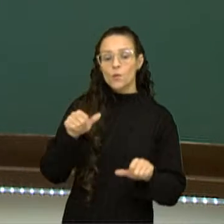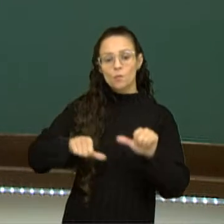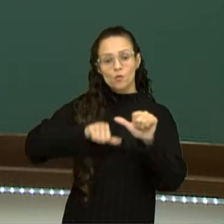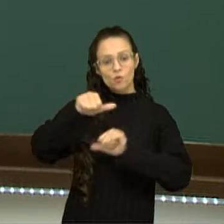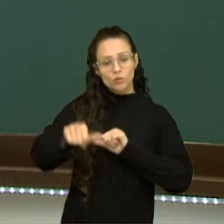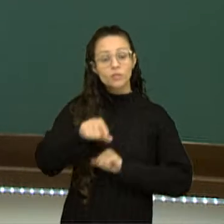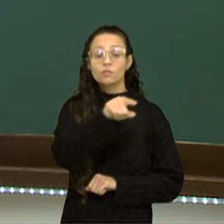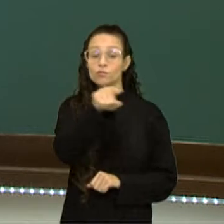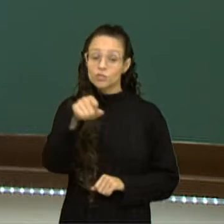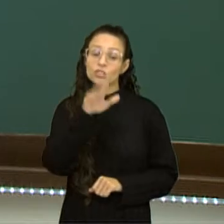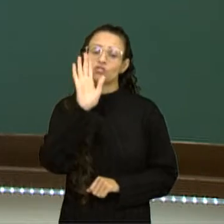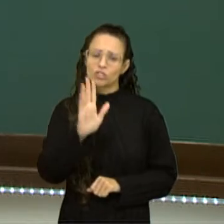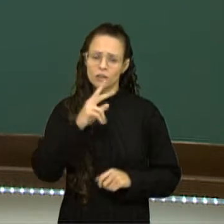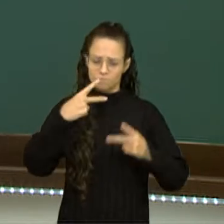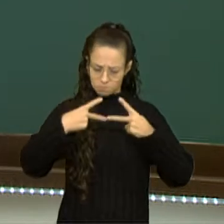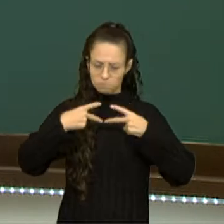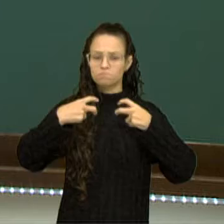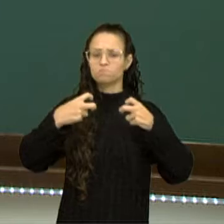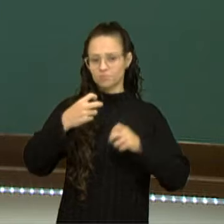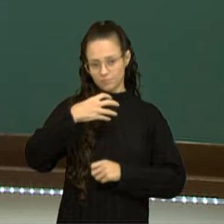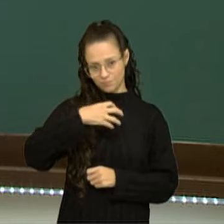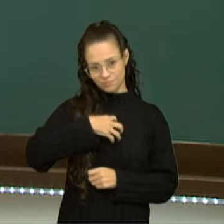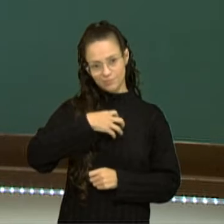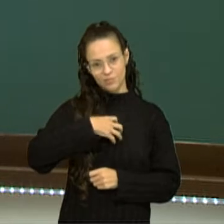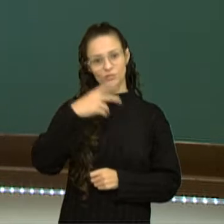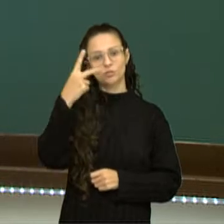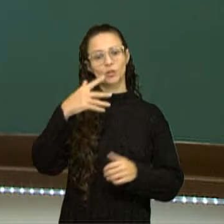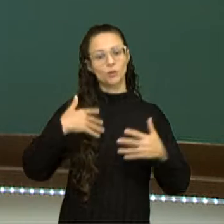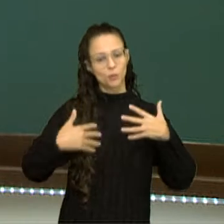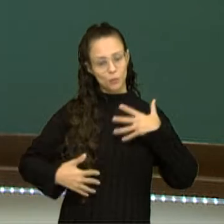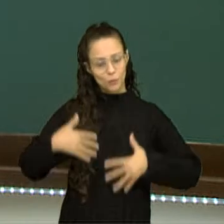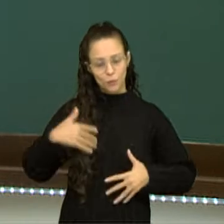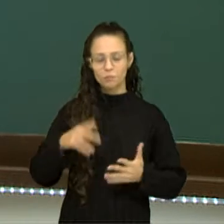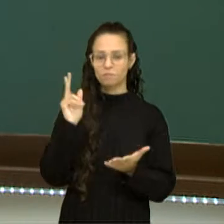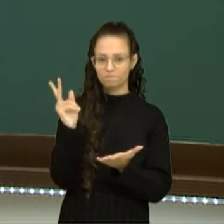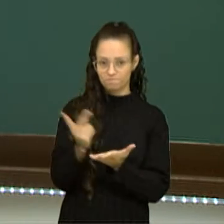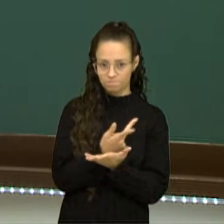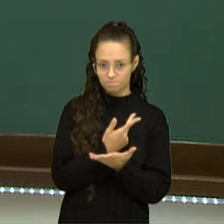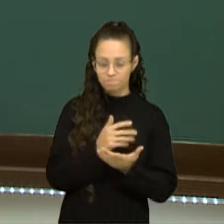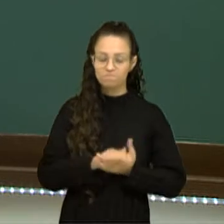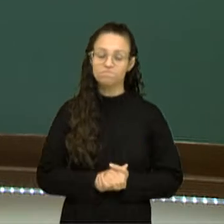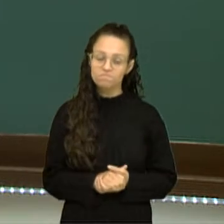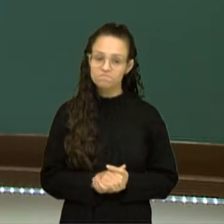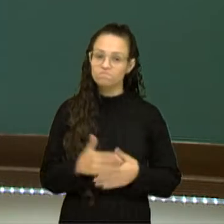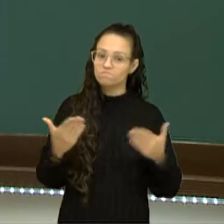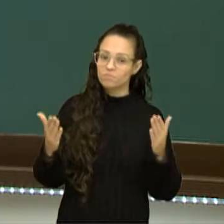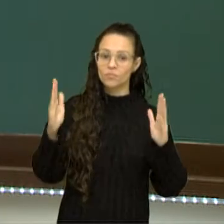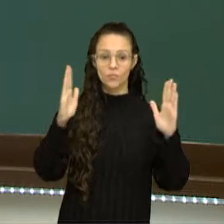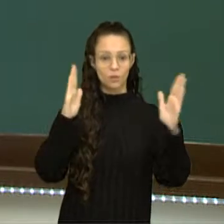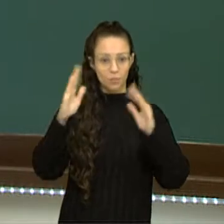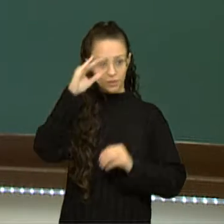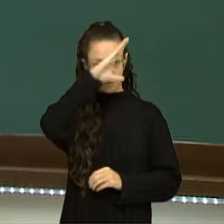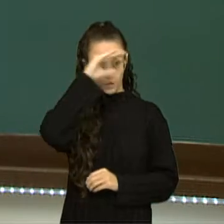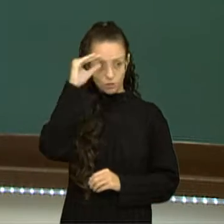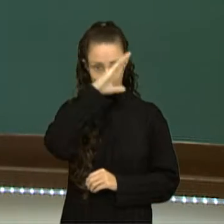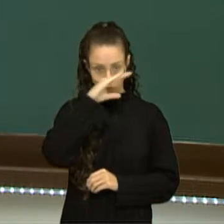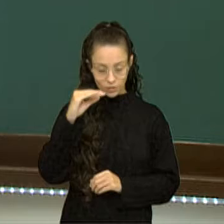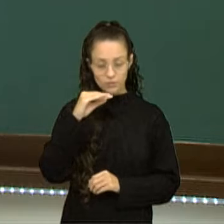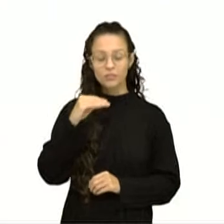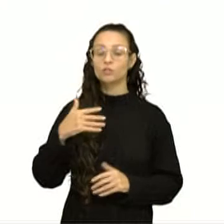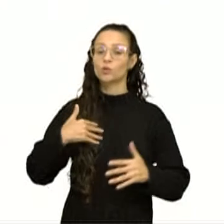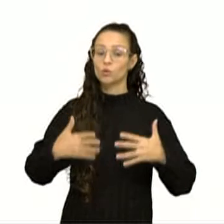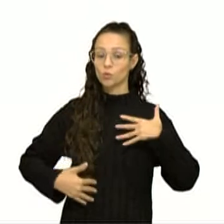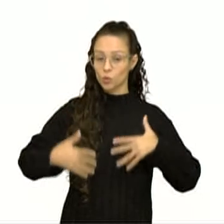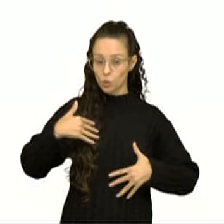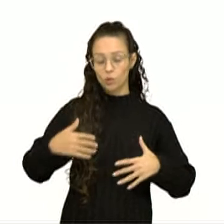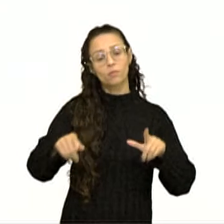você já está sentindo aí, né, no seu corpo acontecendo. Então, na adolescência, o nosso corpo e